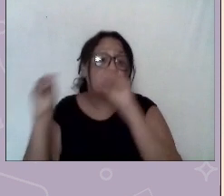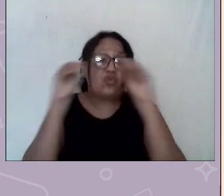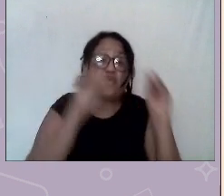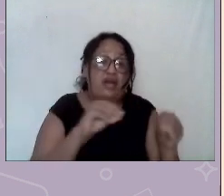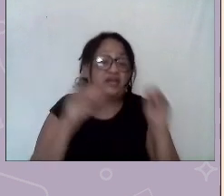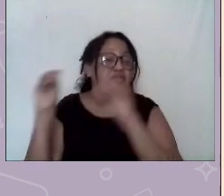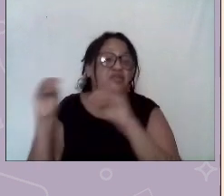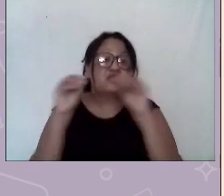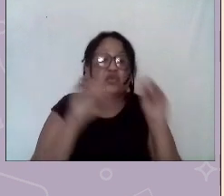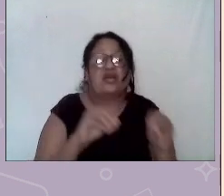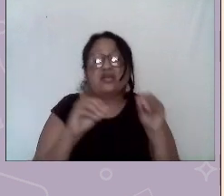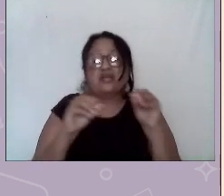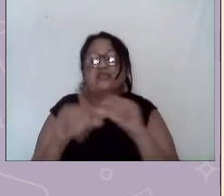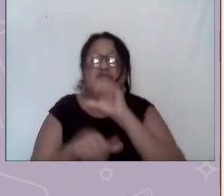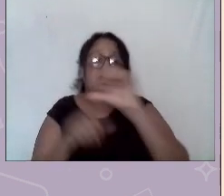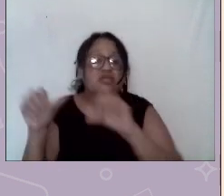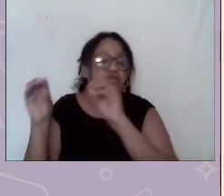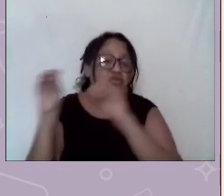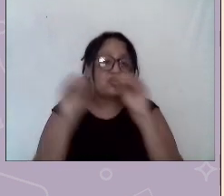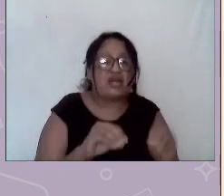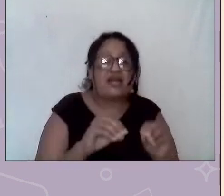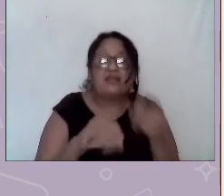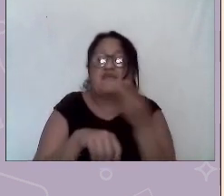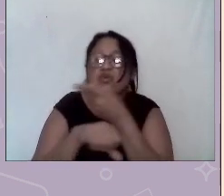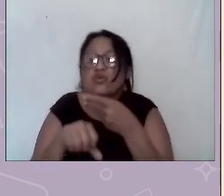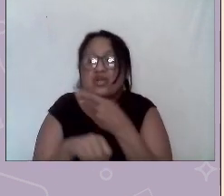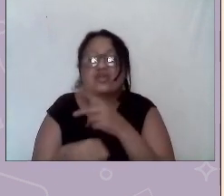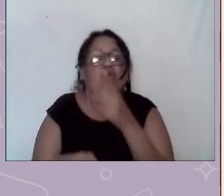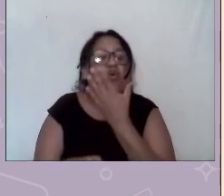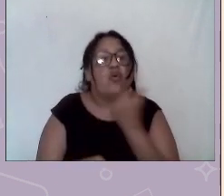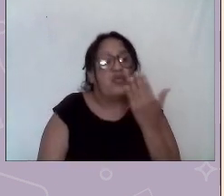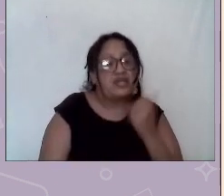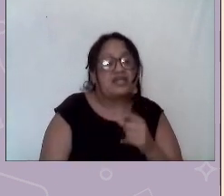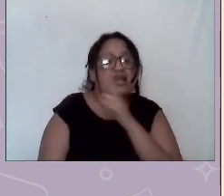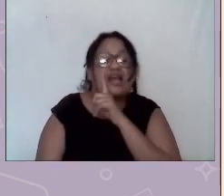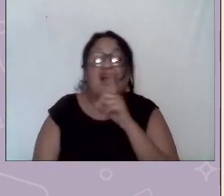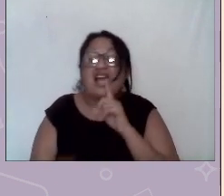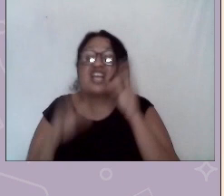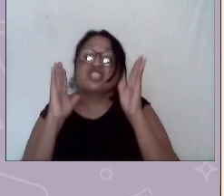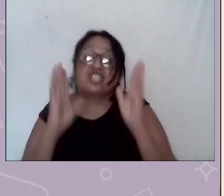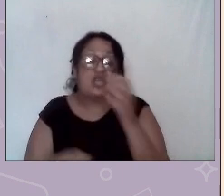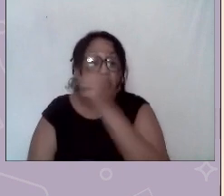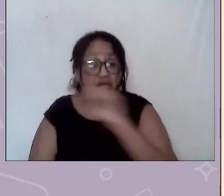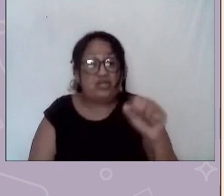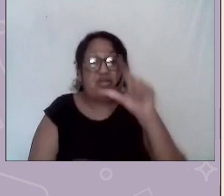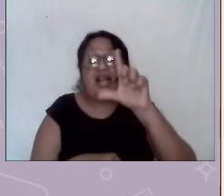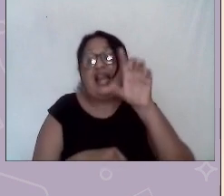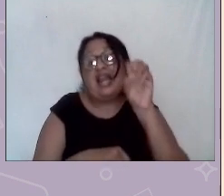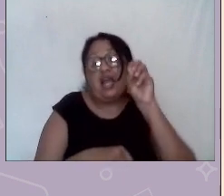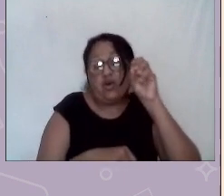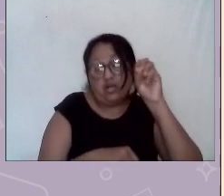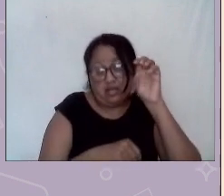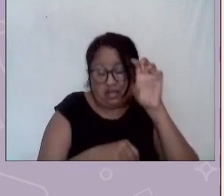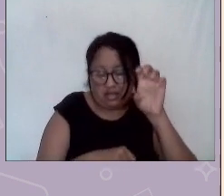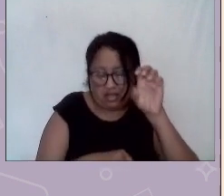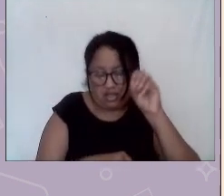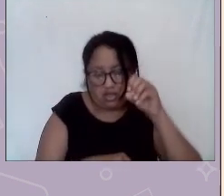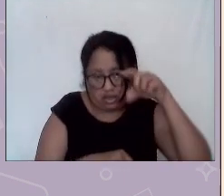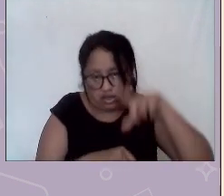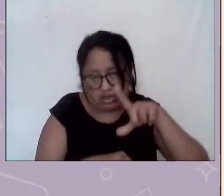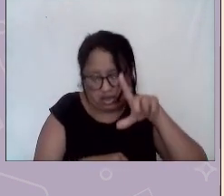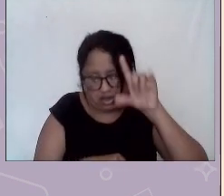para outro em busca de alimento e de água já no período neolítico vai ser caracterizado esse período